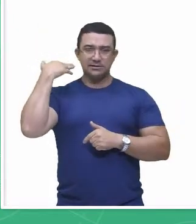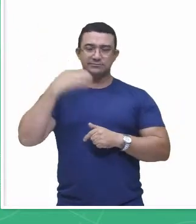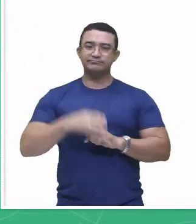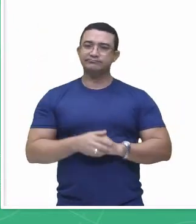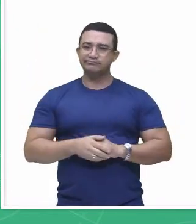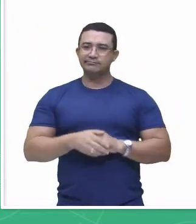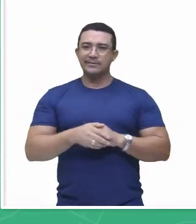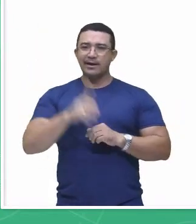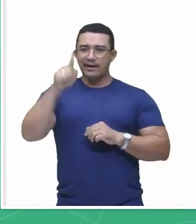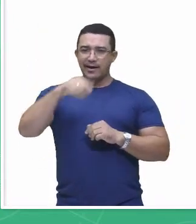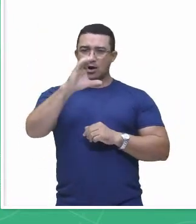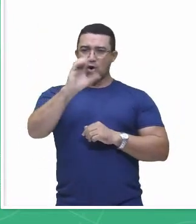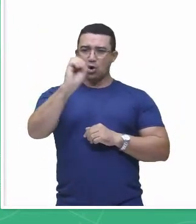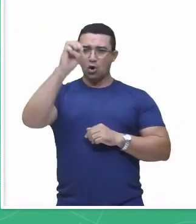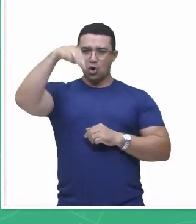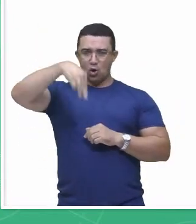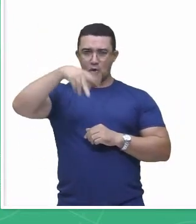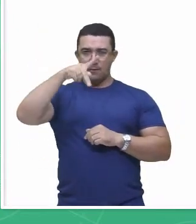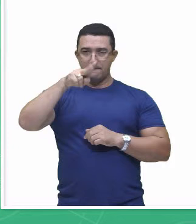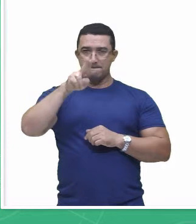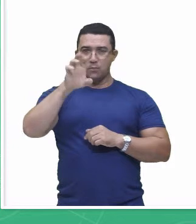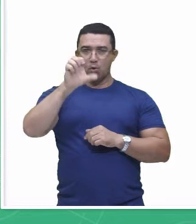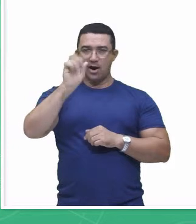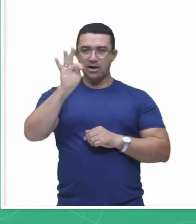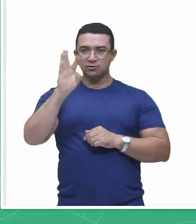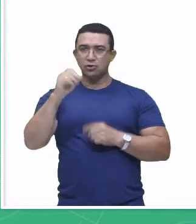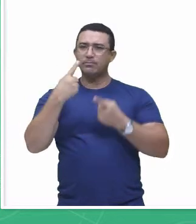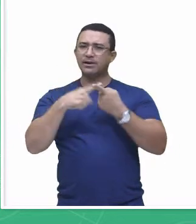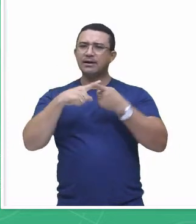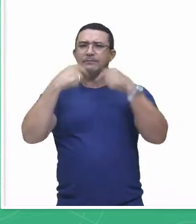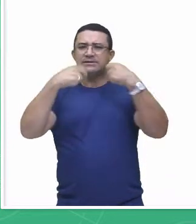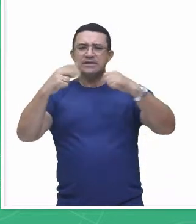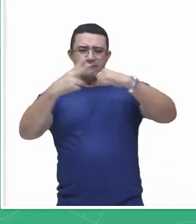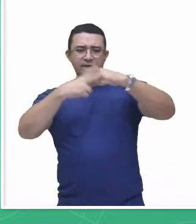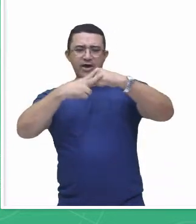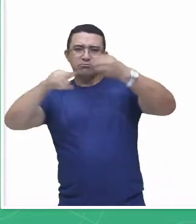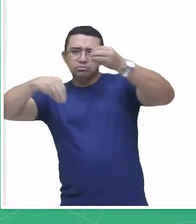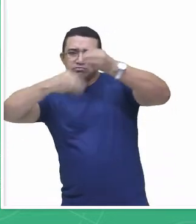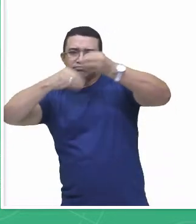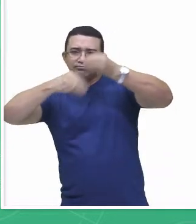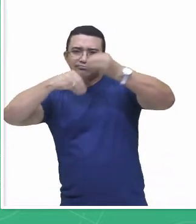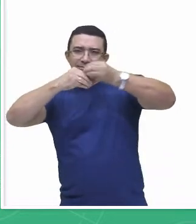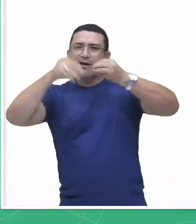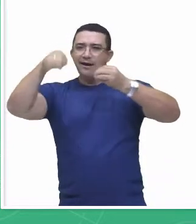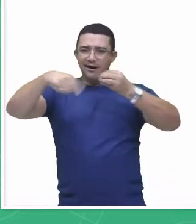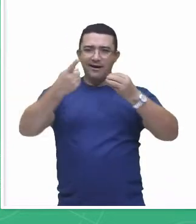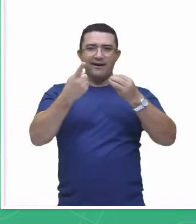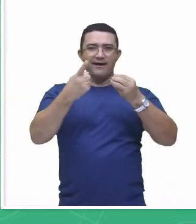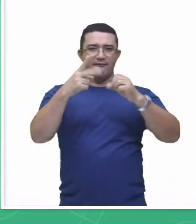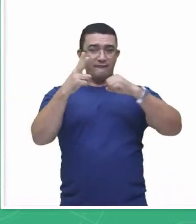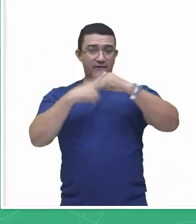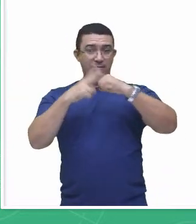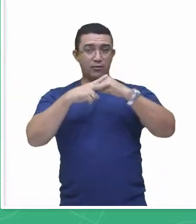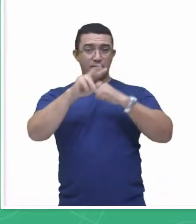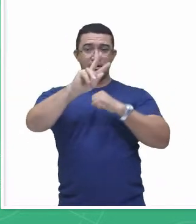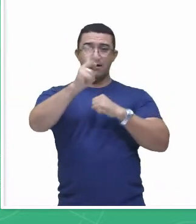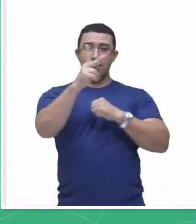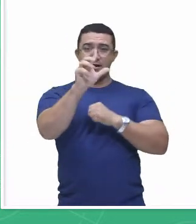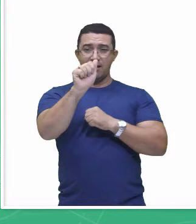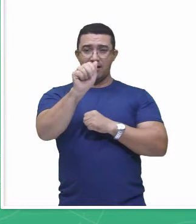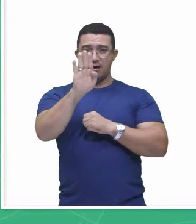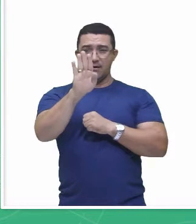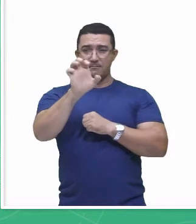verbo auxiliar, lembram disso? E esse verbo auxiliar será o verbo haber, conjugado no presente